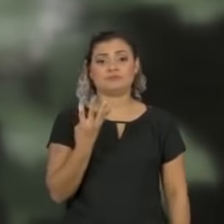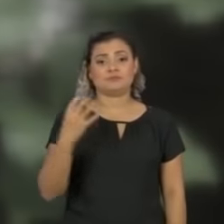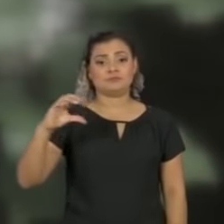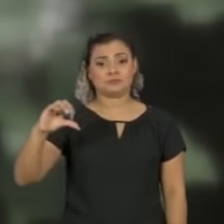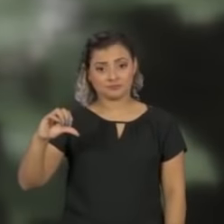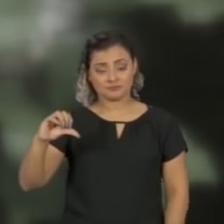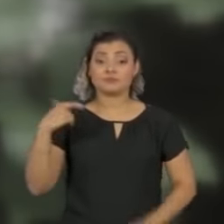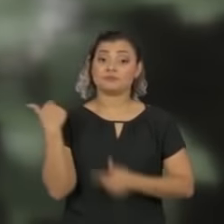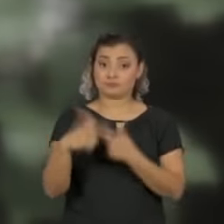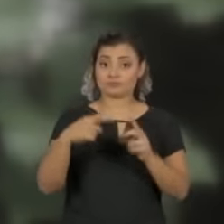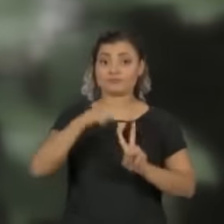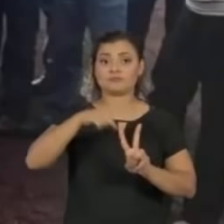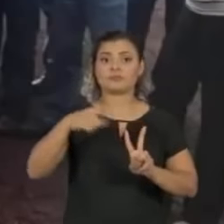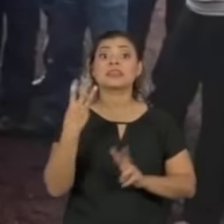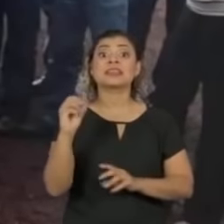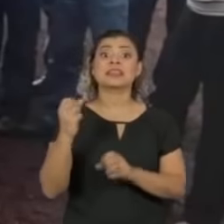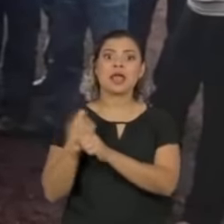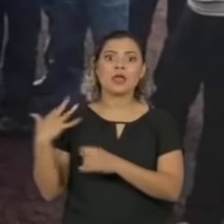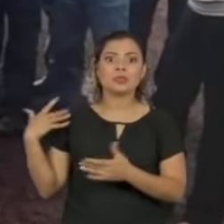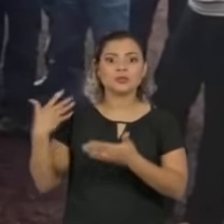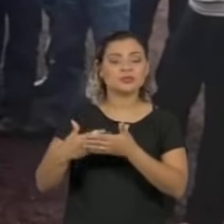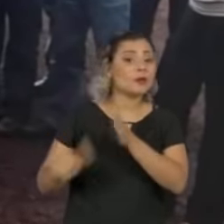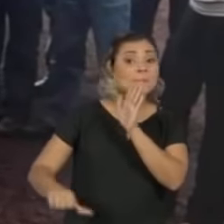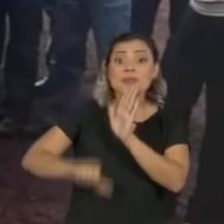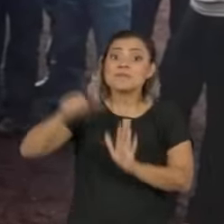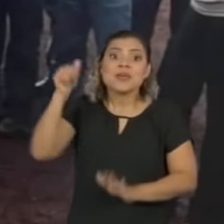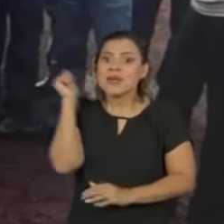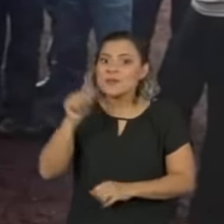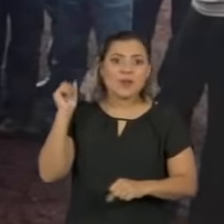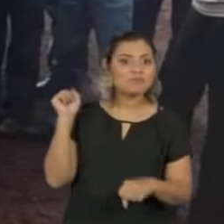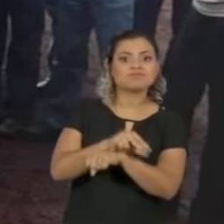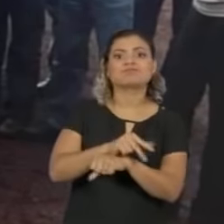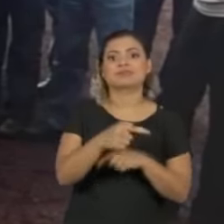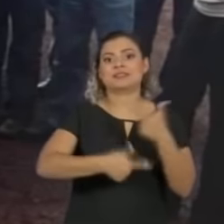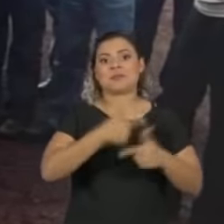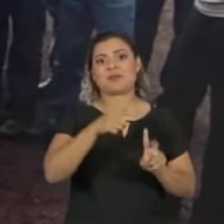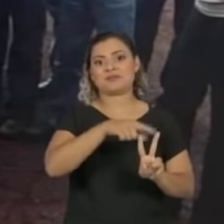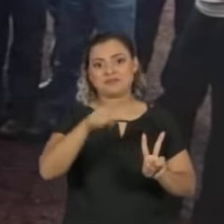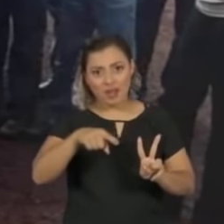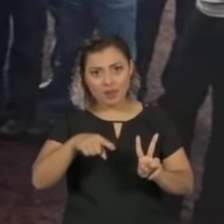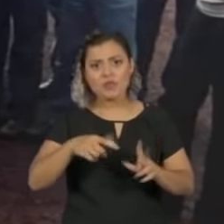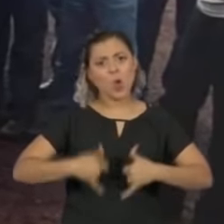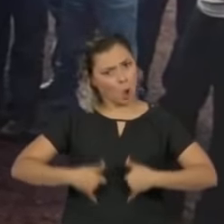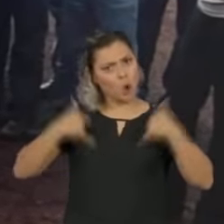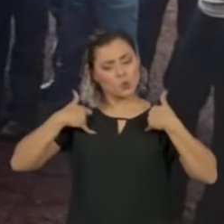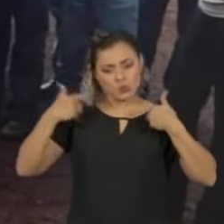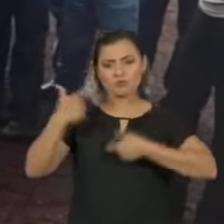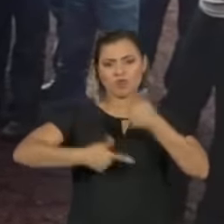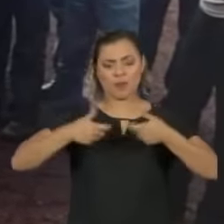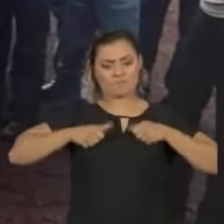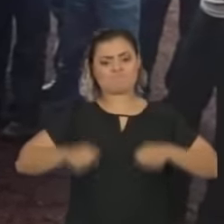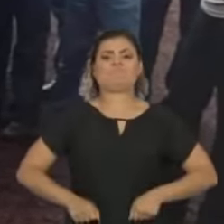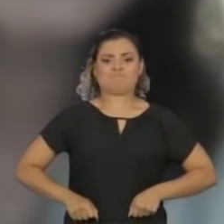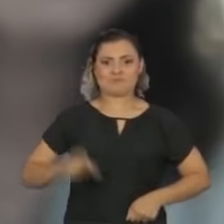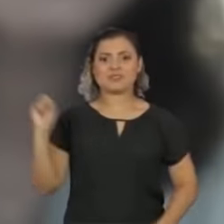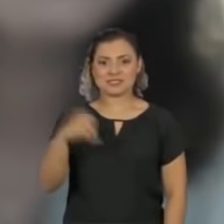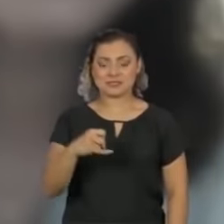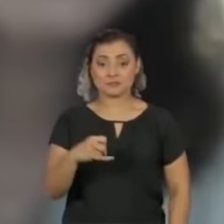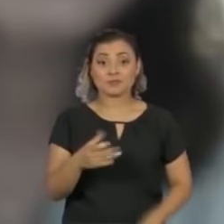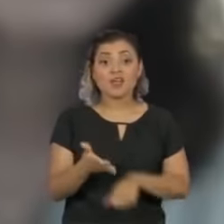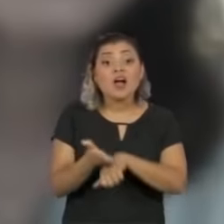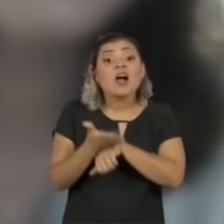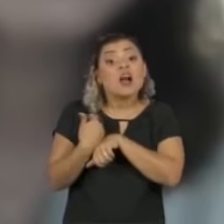e trabalhava na Vale há quase 30. Foi uma das primeiras mulheres na equipe e tinha orgulho do uniforme da empresa. Na